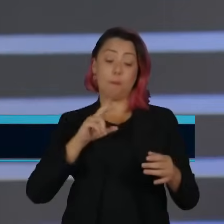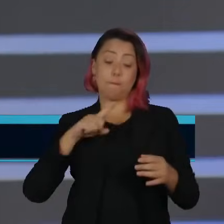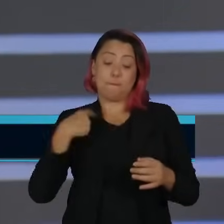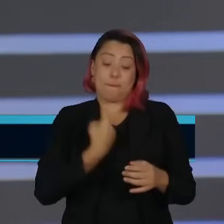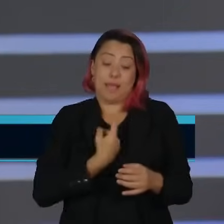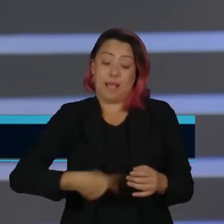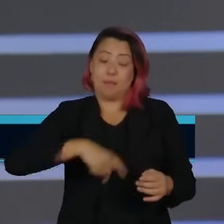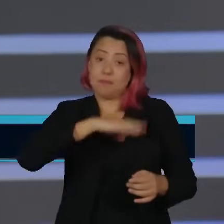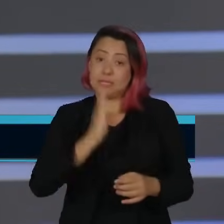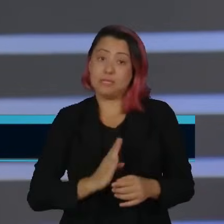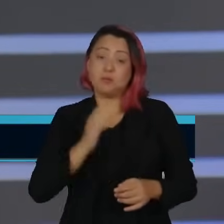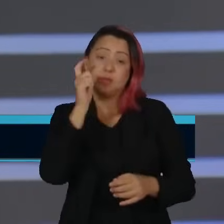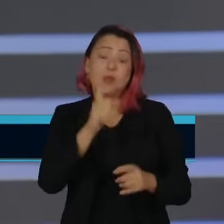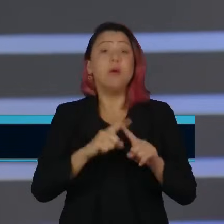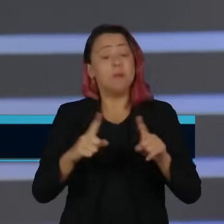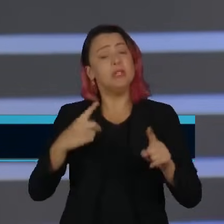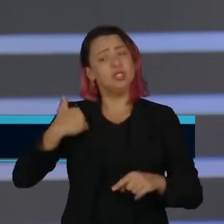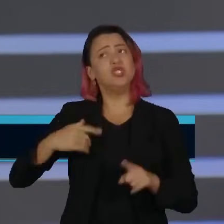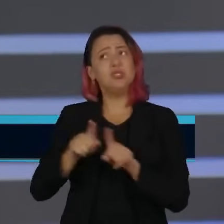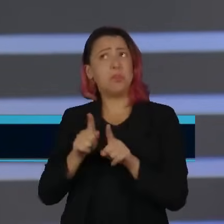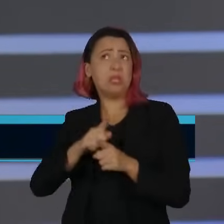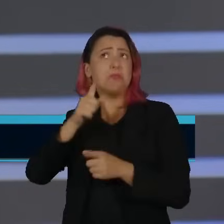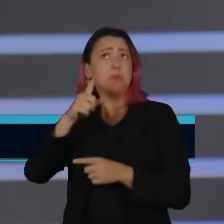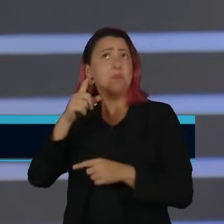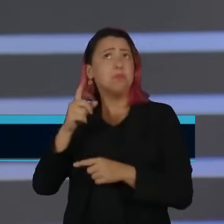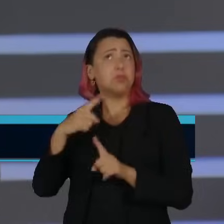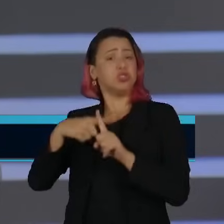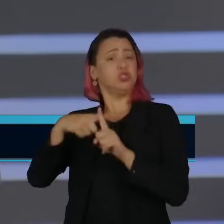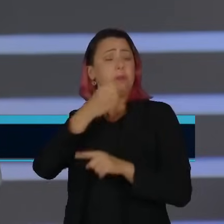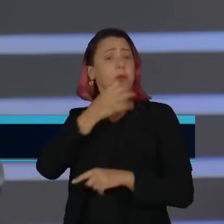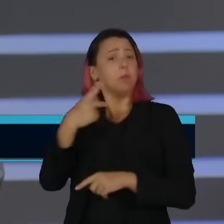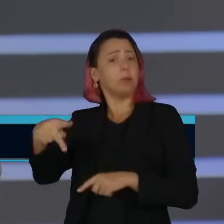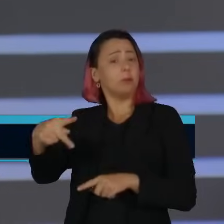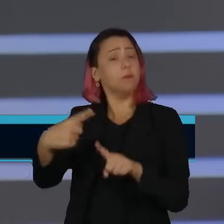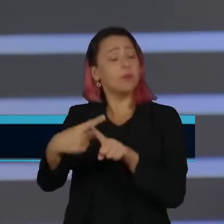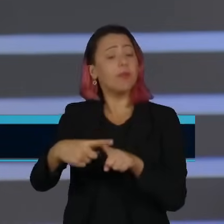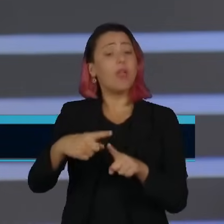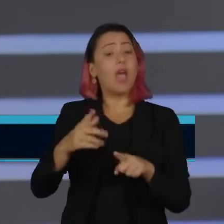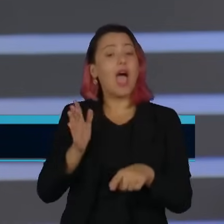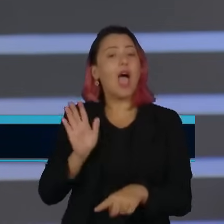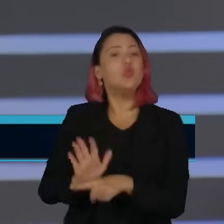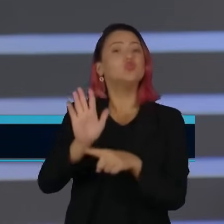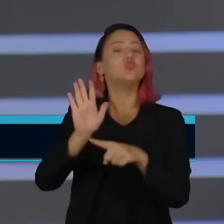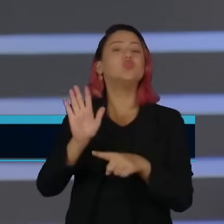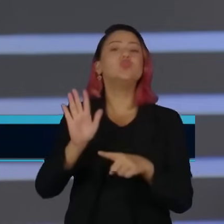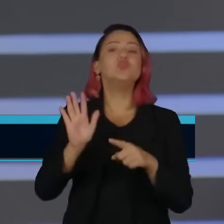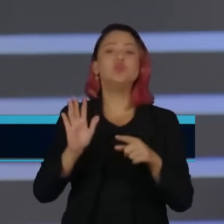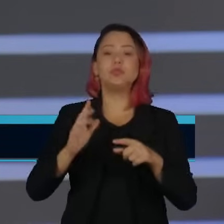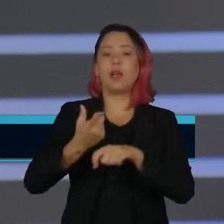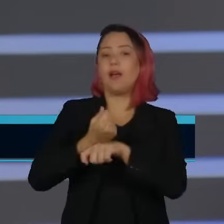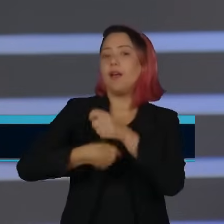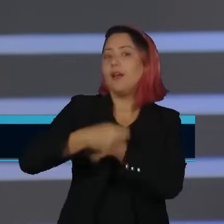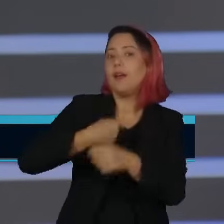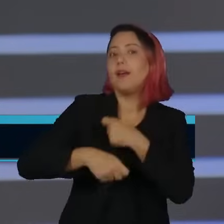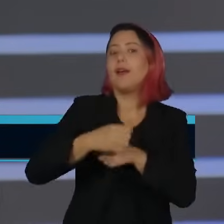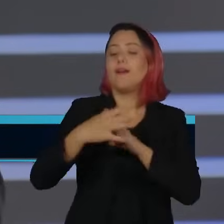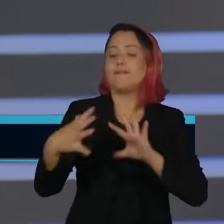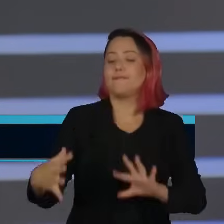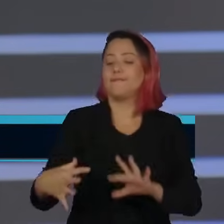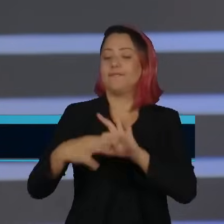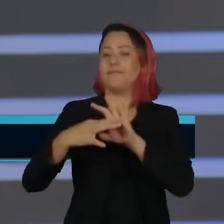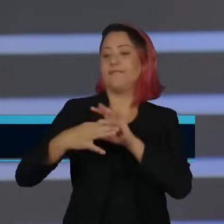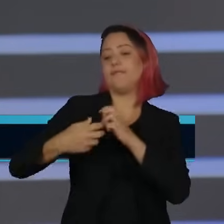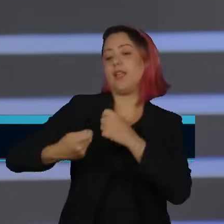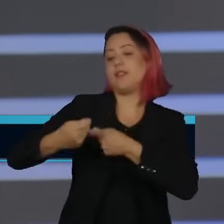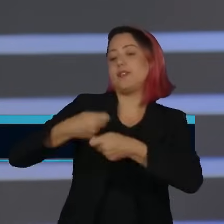isso. Mas para a Argentina também seria positivo, porque isso ajudaria a estreitar laços de comércio com países como a China, com a qual